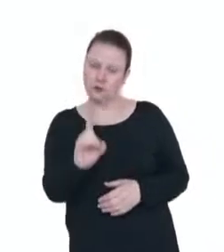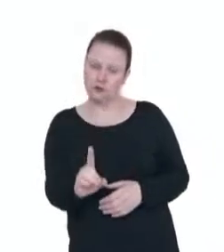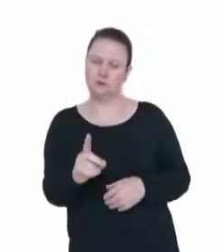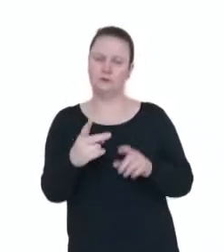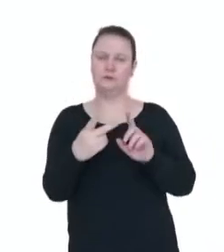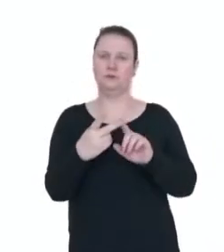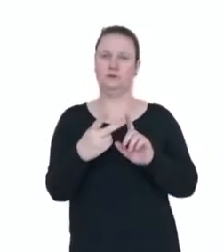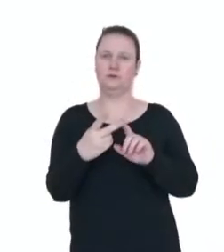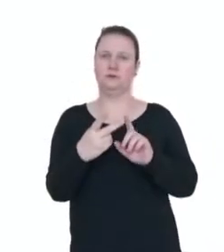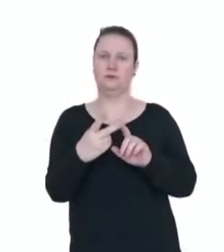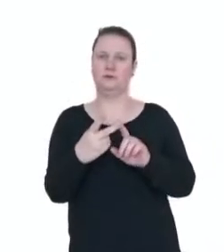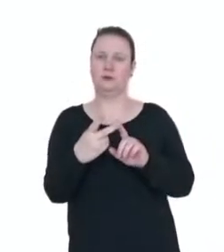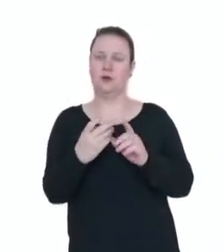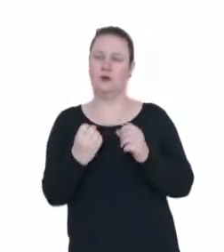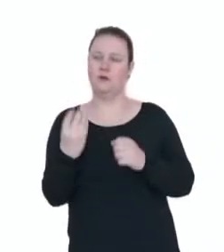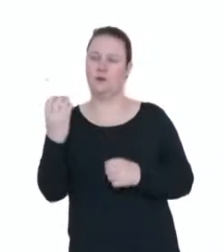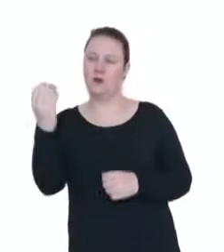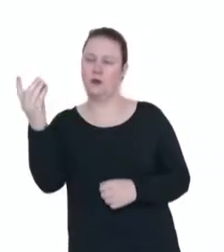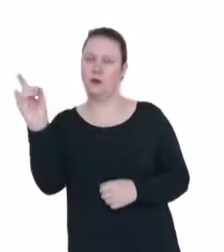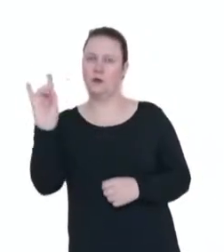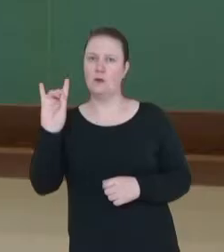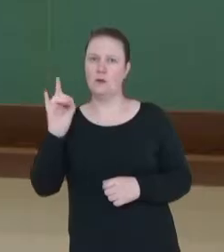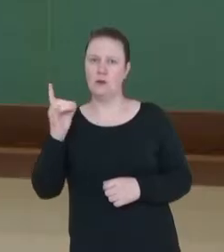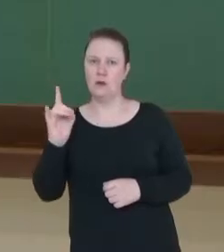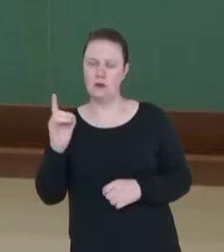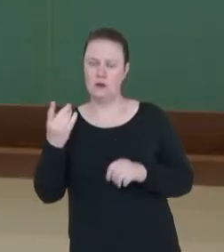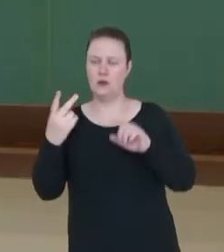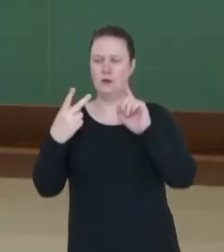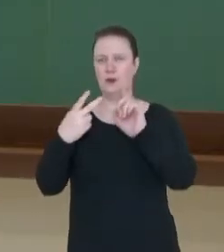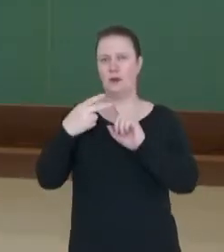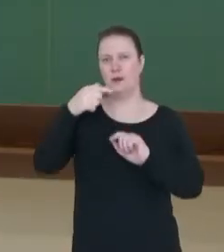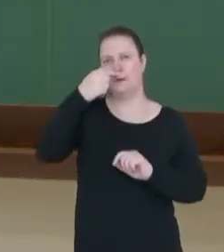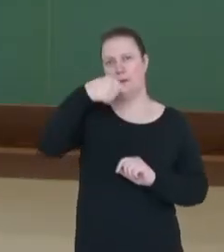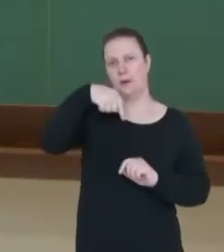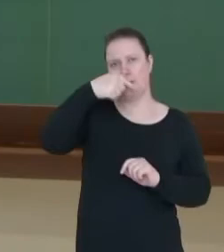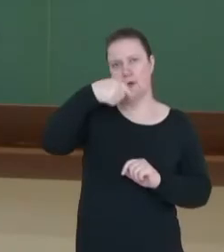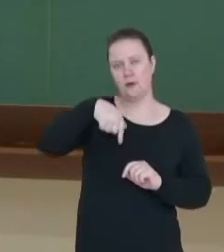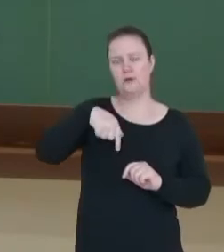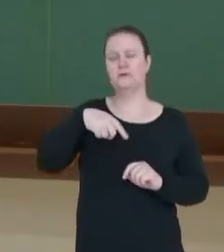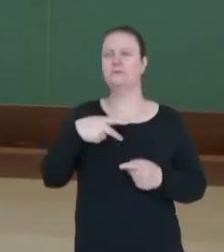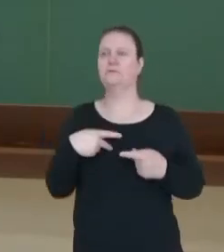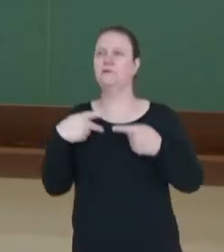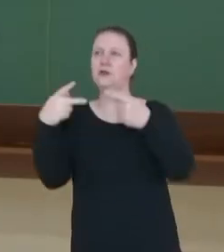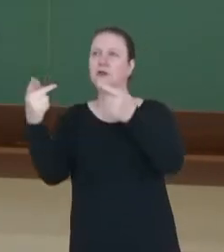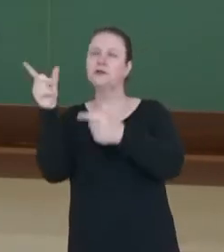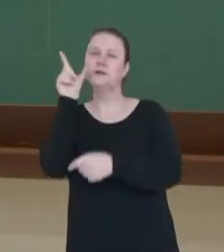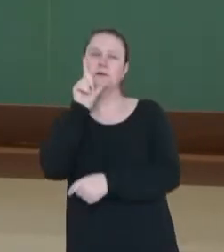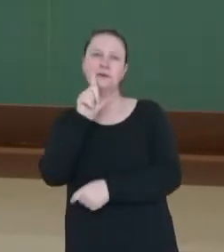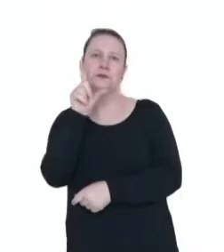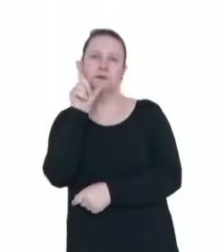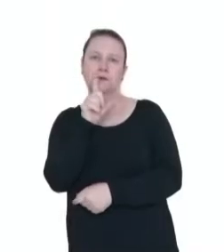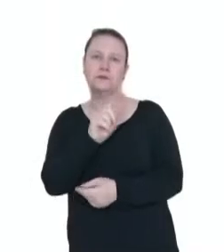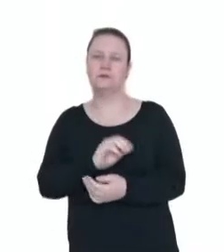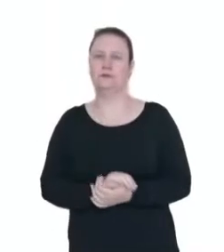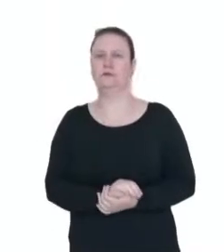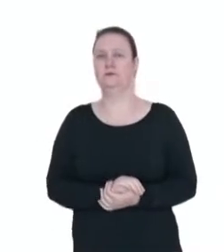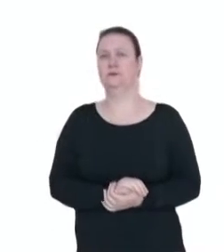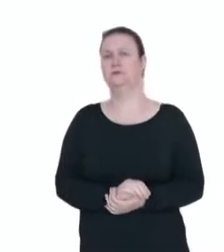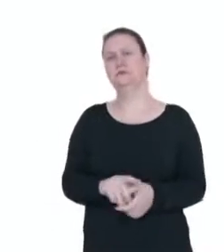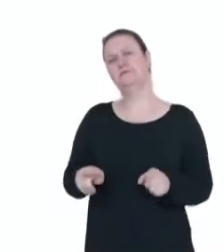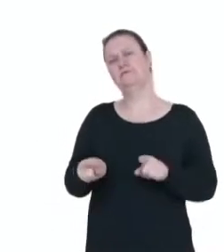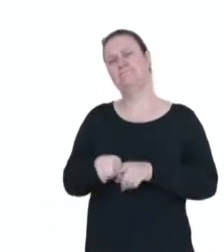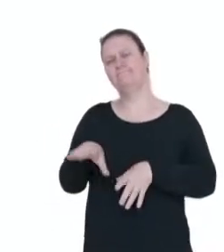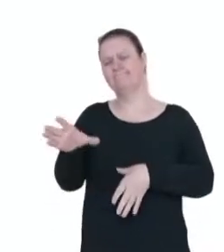a Bolívia e o Peru, conheceu Nova York, né, nos Estados Unidos, e era familiarizado com a